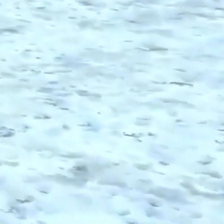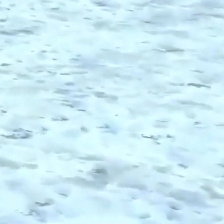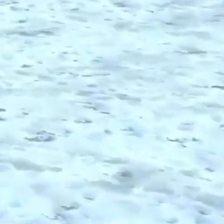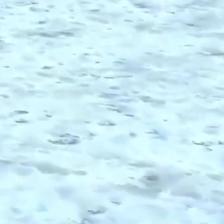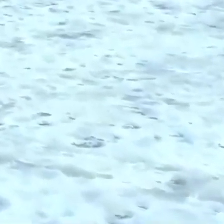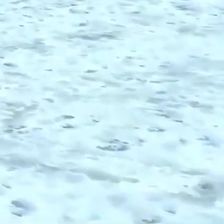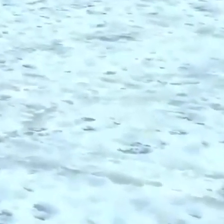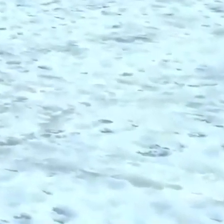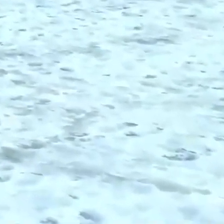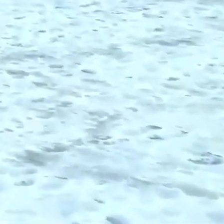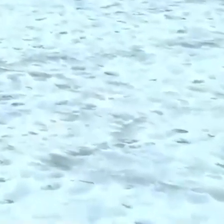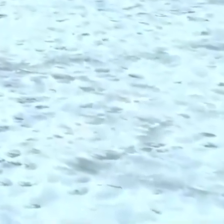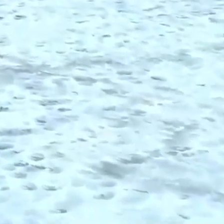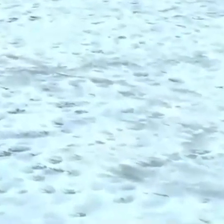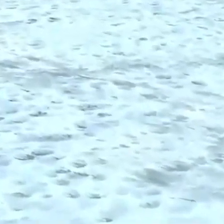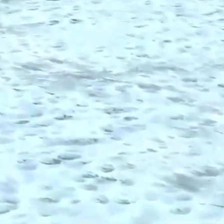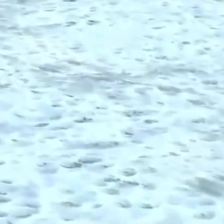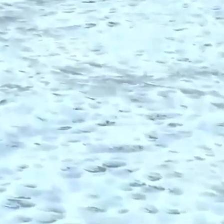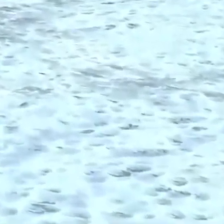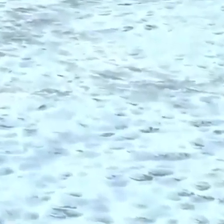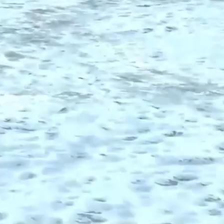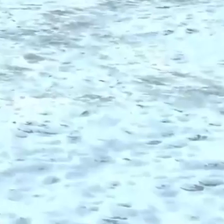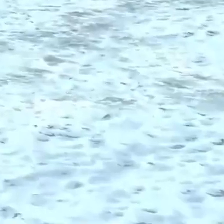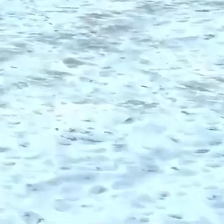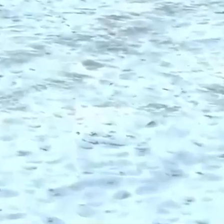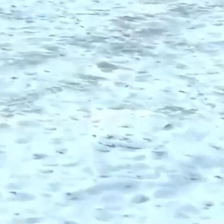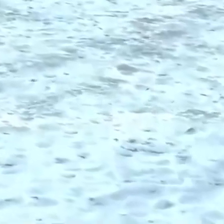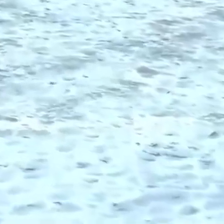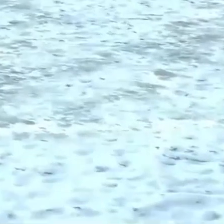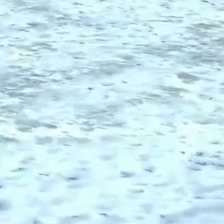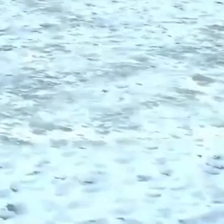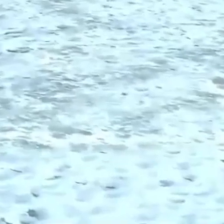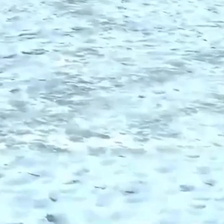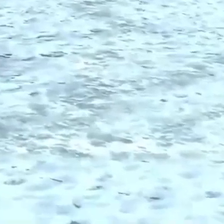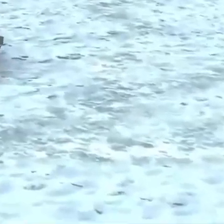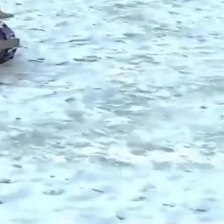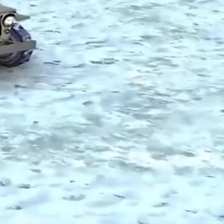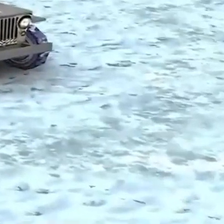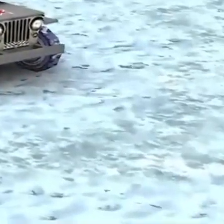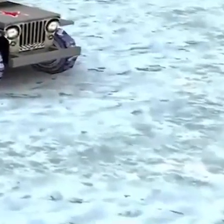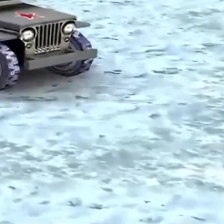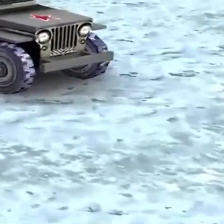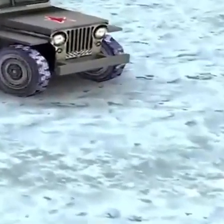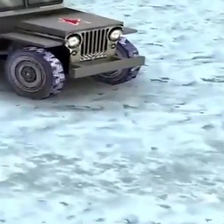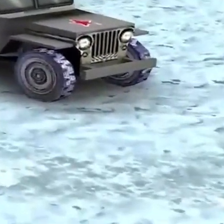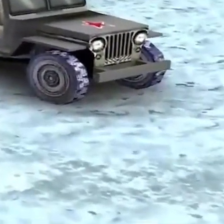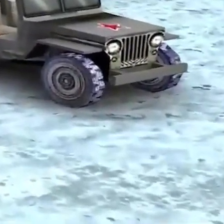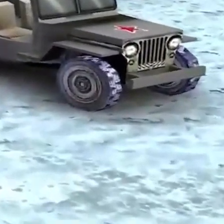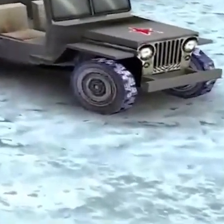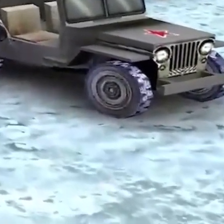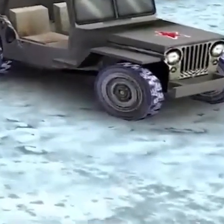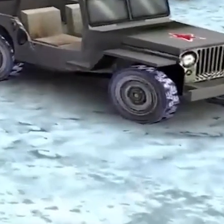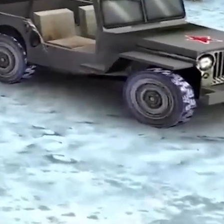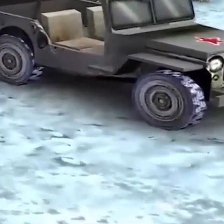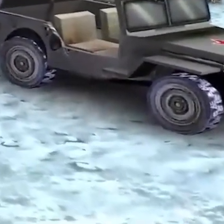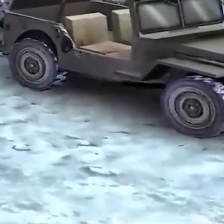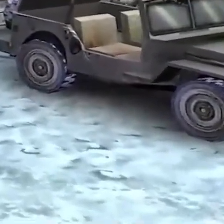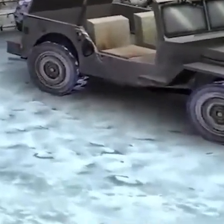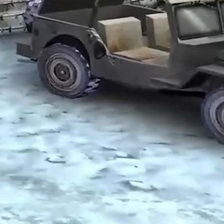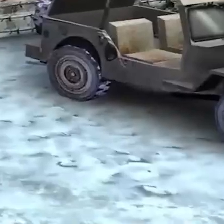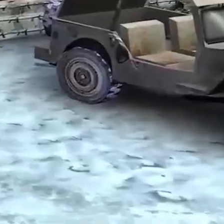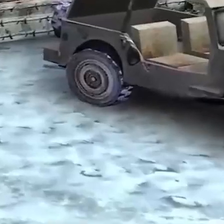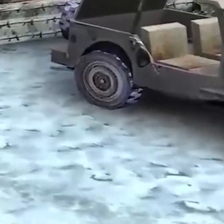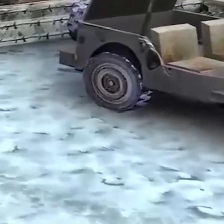As condições de vida, higiene e alimentação eram terríveis, piorando inclusivamente devido ao mau tempo